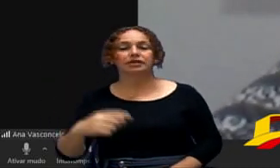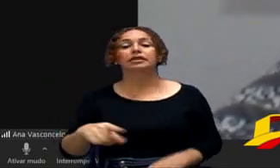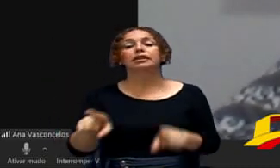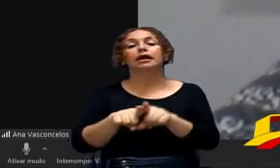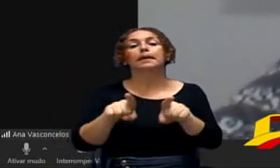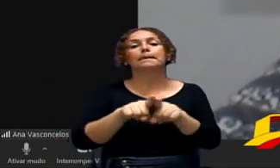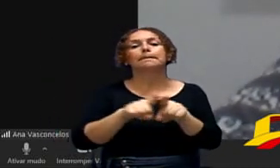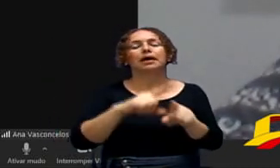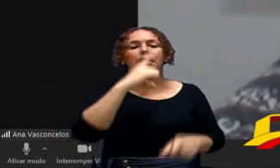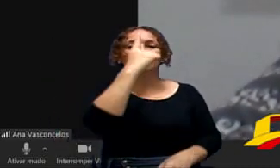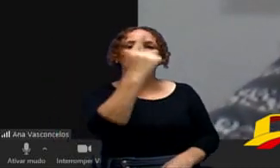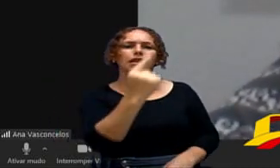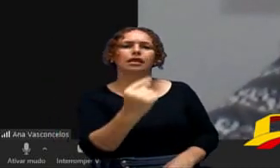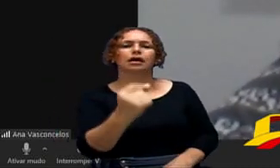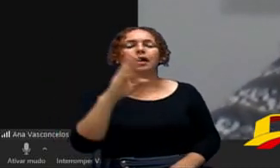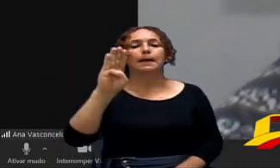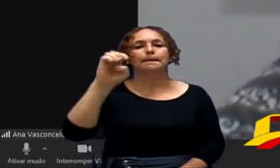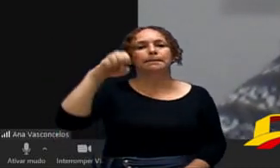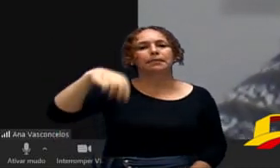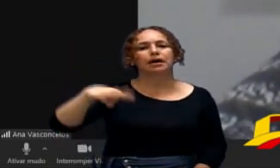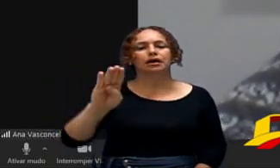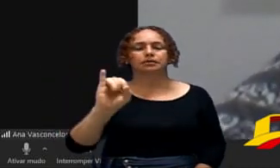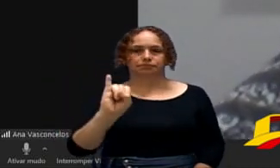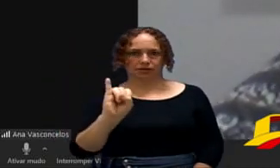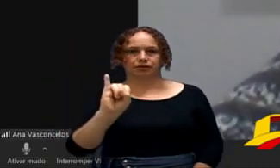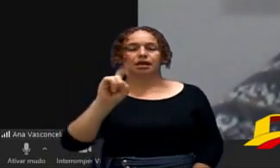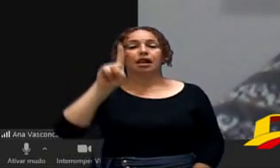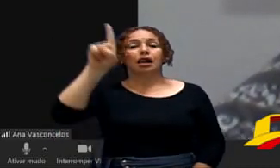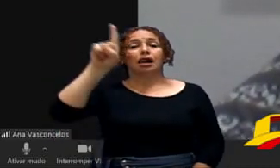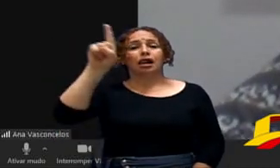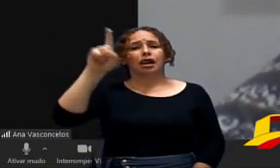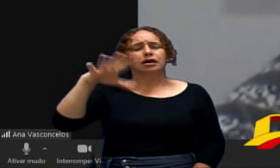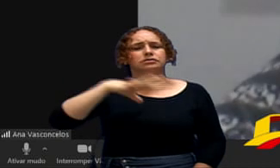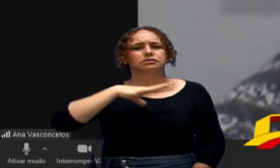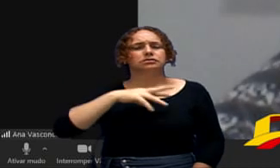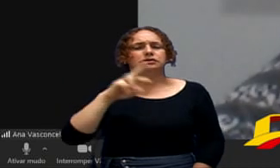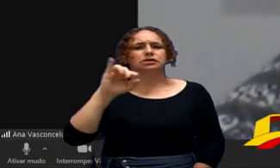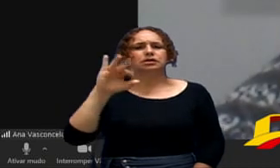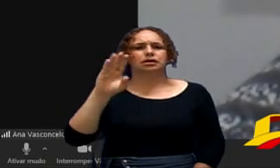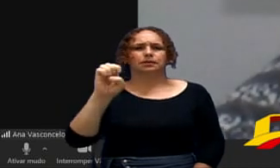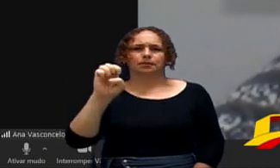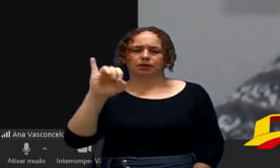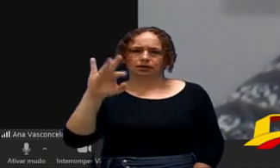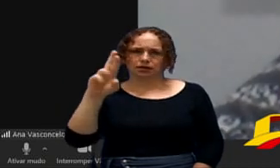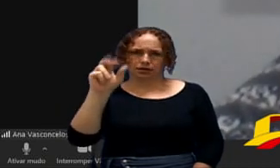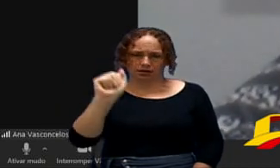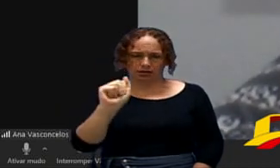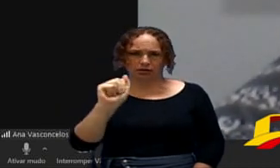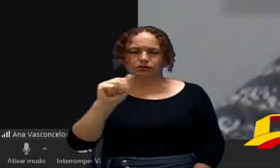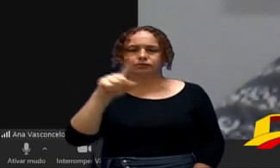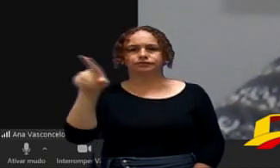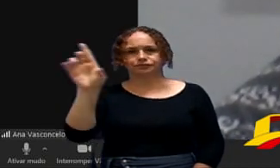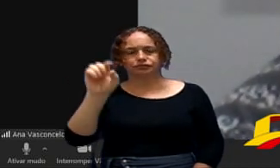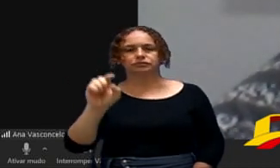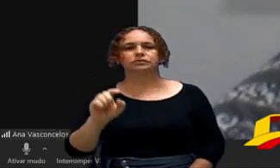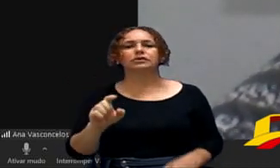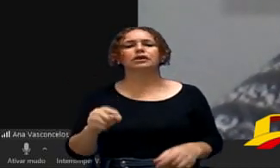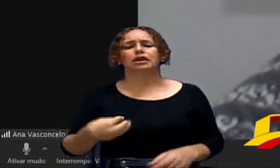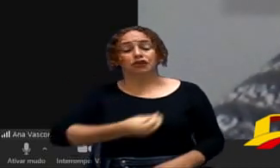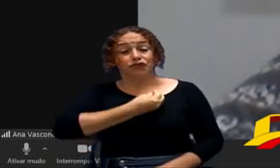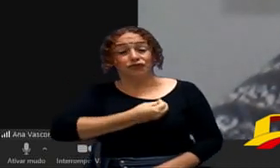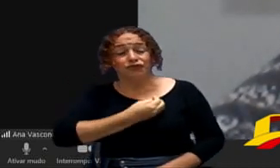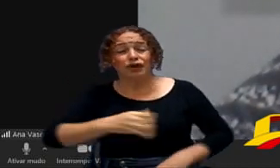foi explorada durante tantos anos, após uma batalha judicial, foi determinada a sua ida para o santuário